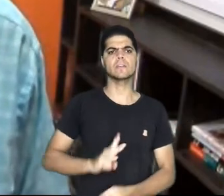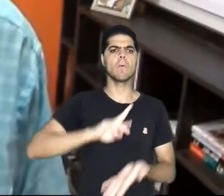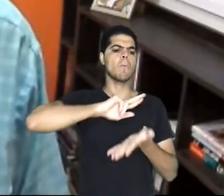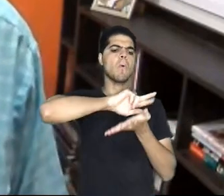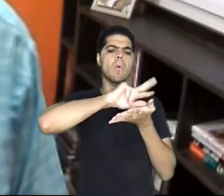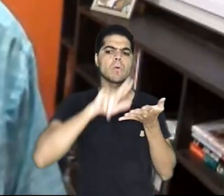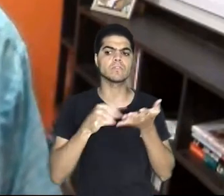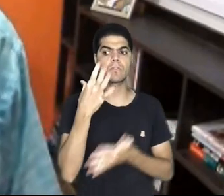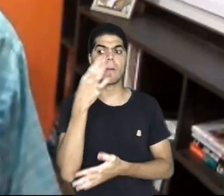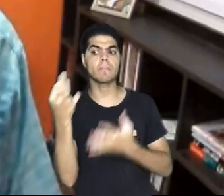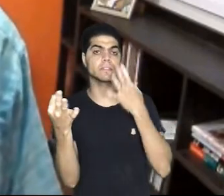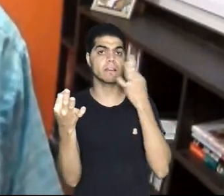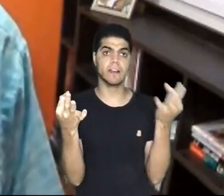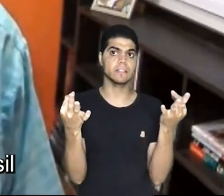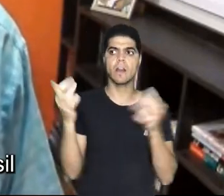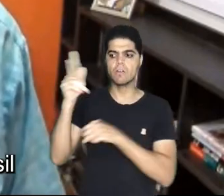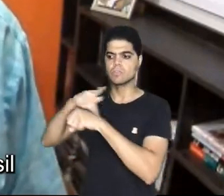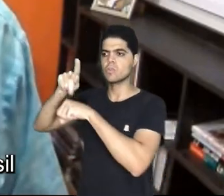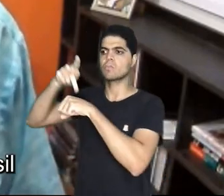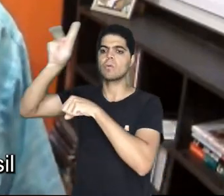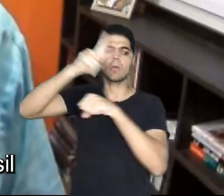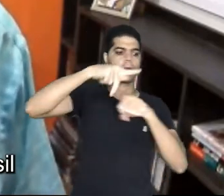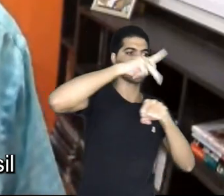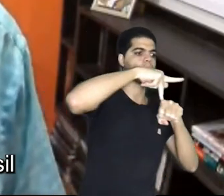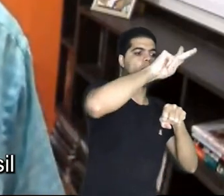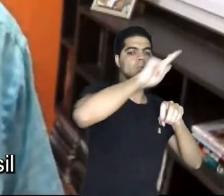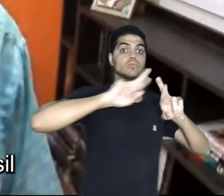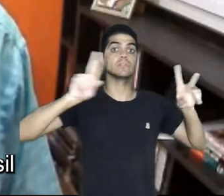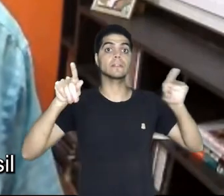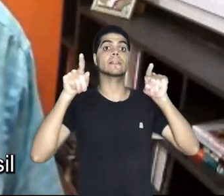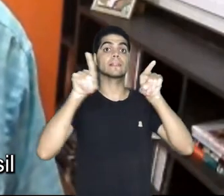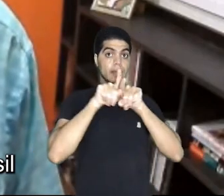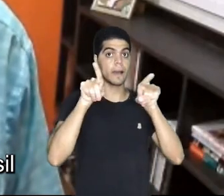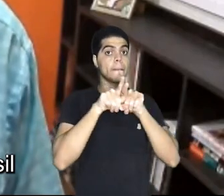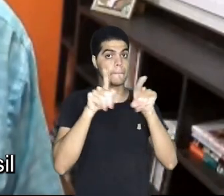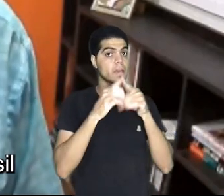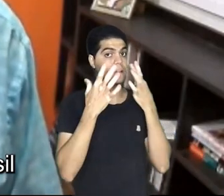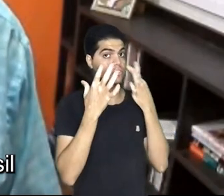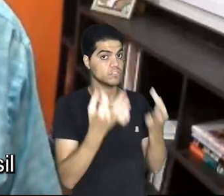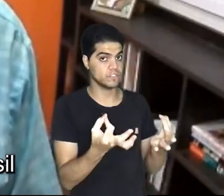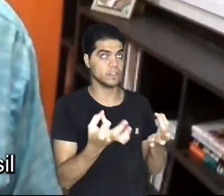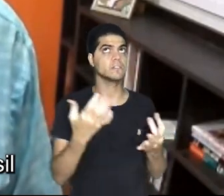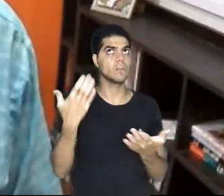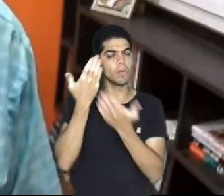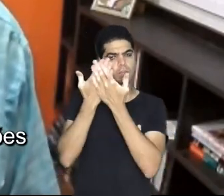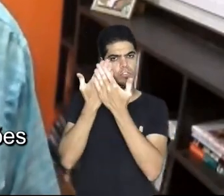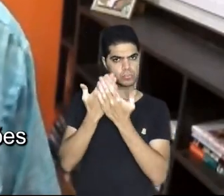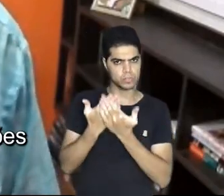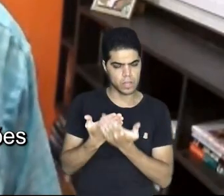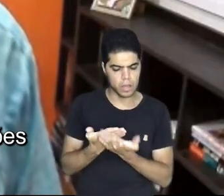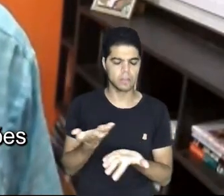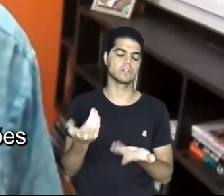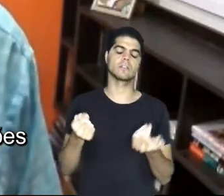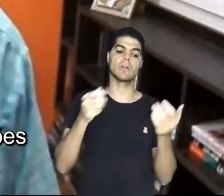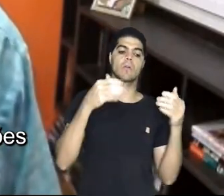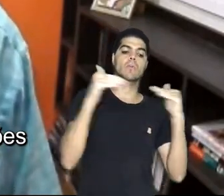deve ser observada, é também fora do Brasil. Então, eu venho estudando também nas últimas décadas as relações do Brasil com a